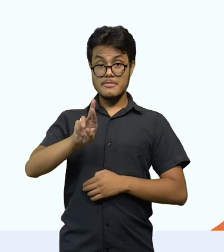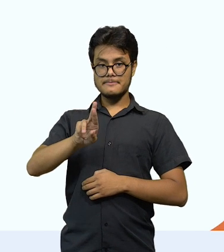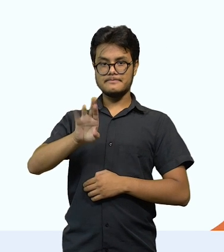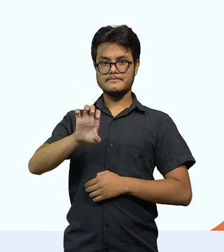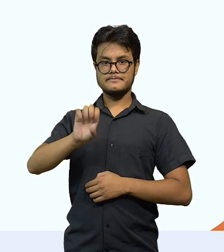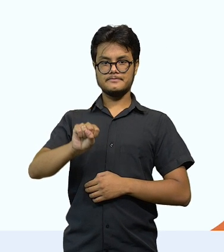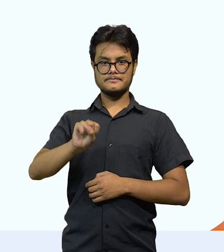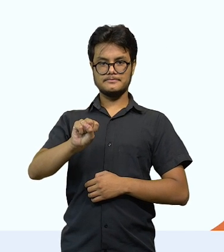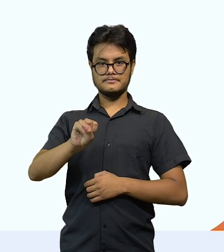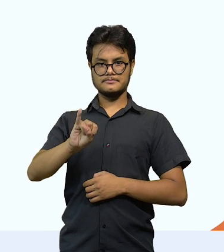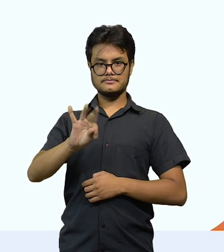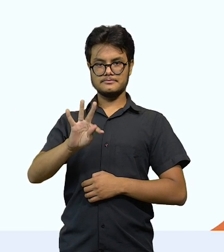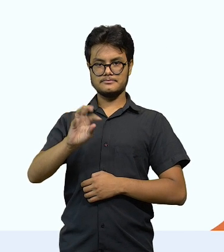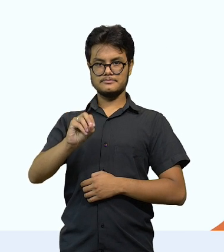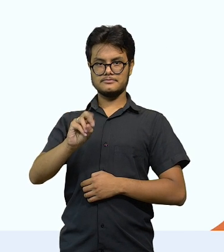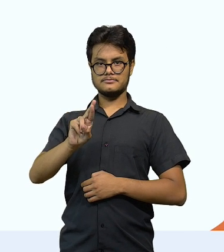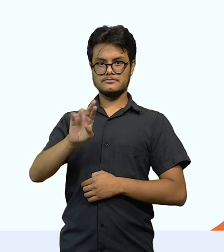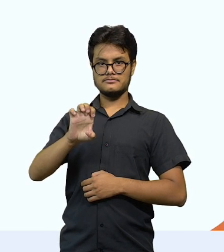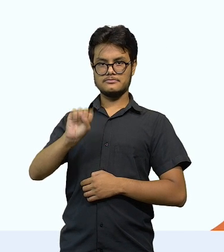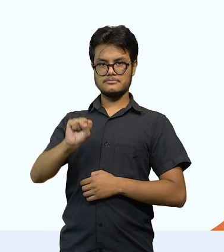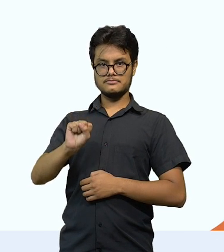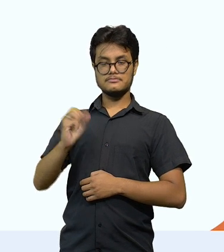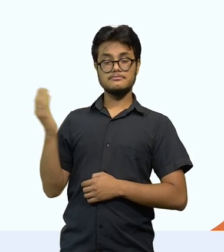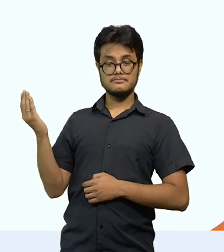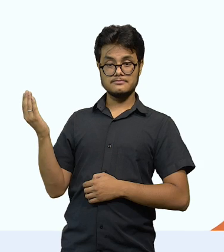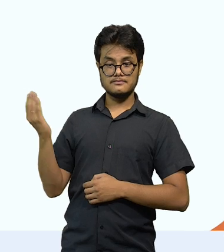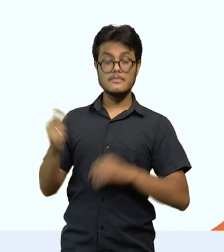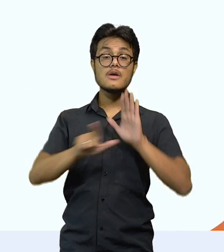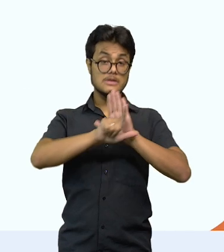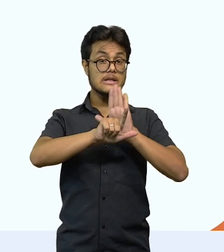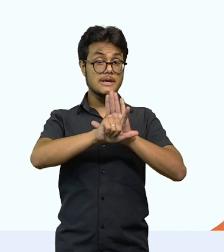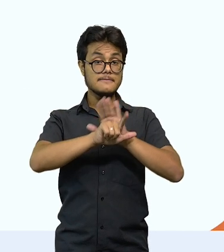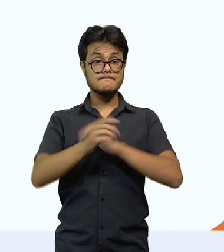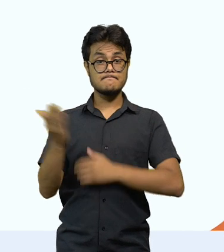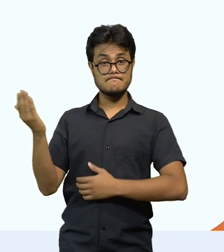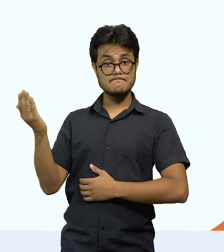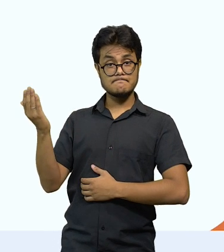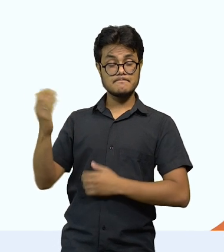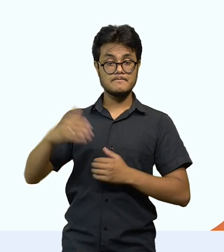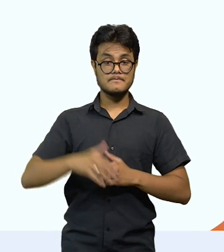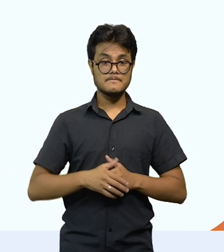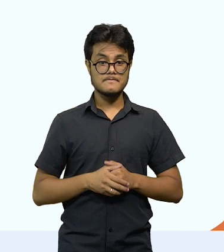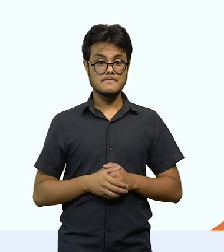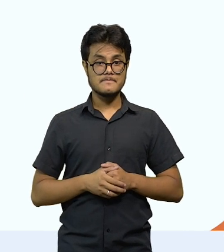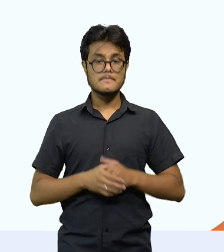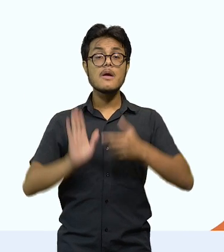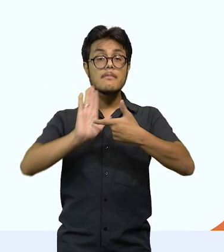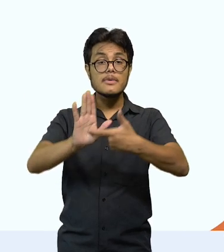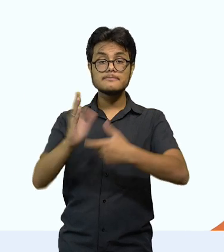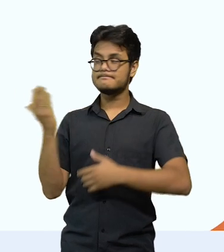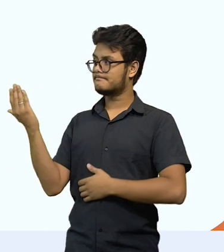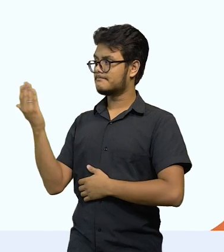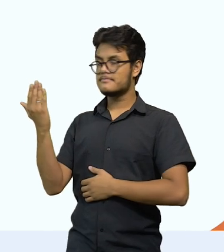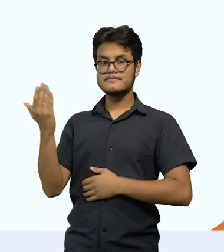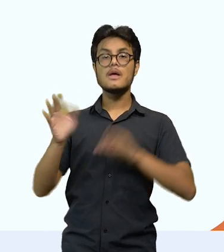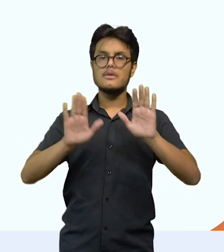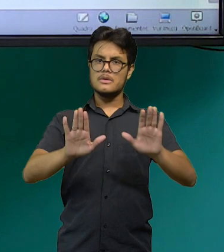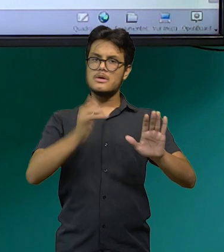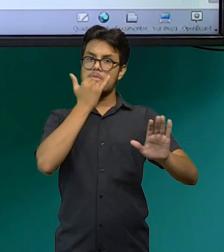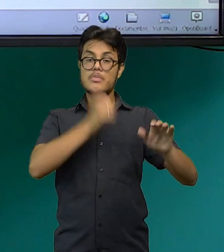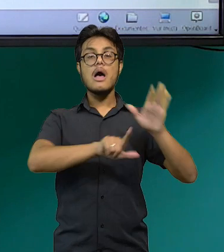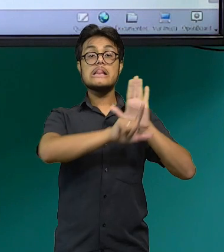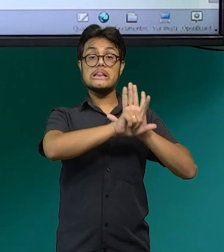resistores que está sendo aplicado na lei de Ohms, eu tenho aí na tela alguns tipos de resistores. Geralmente eles são feitos de